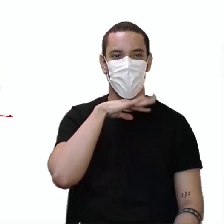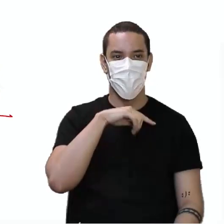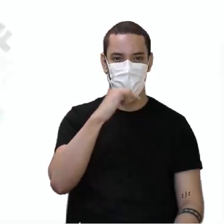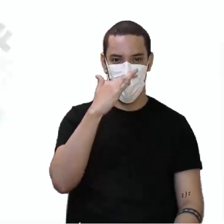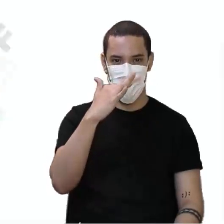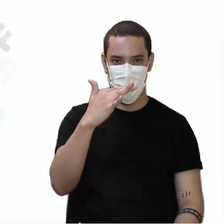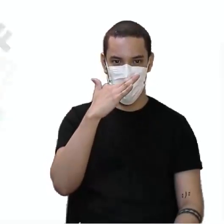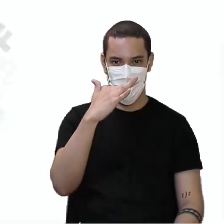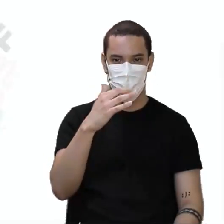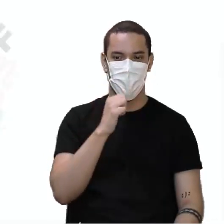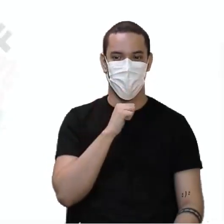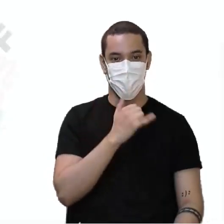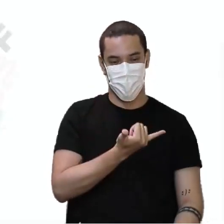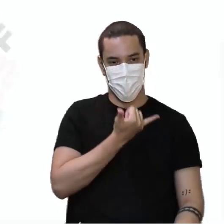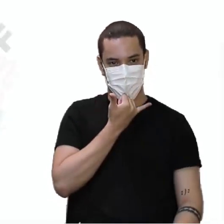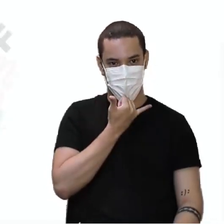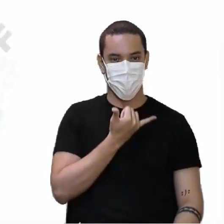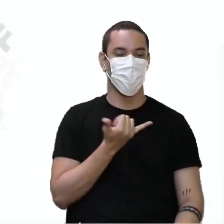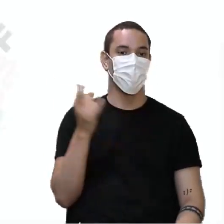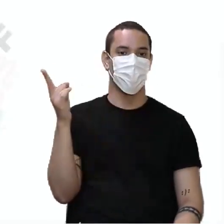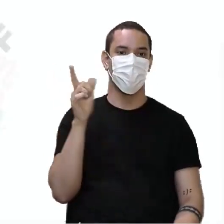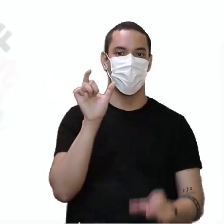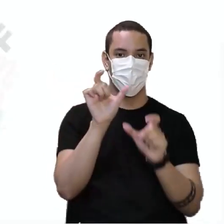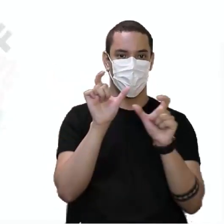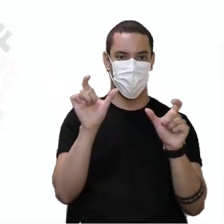anasalada, né? Eu tô falando assim.